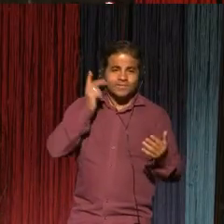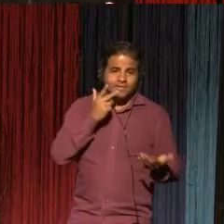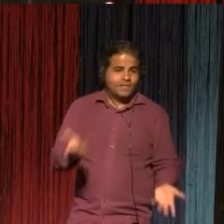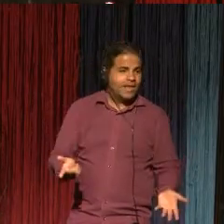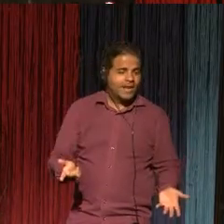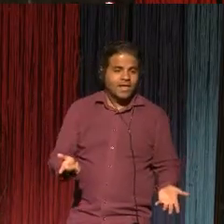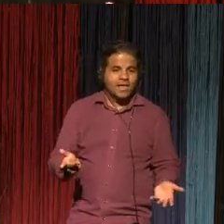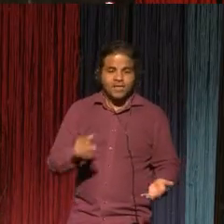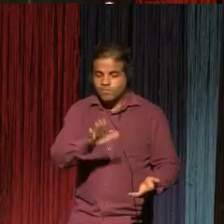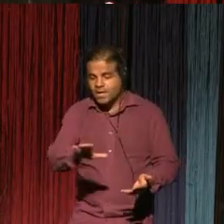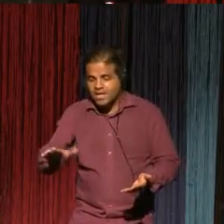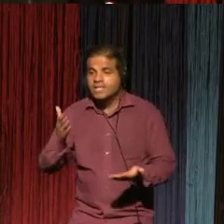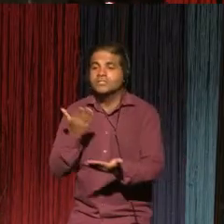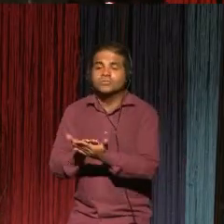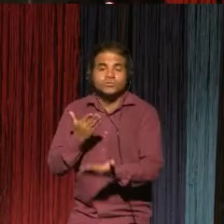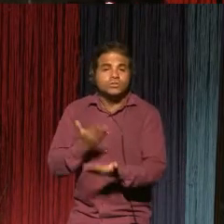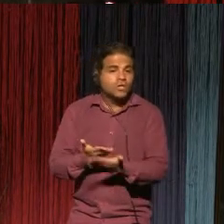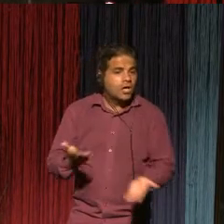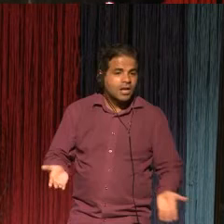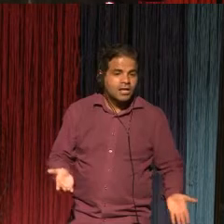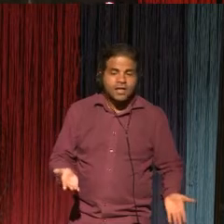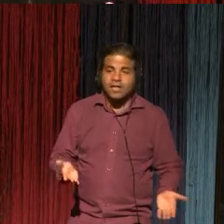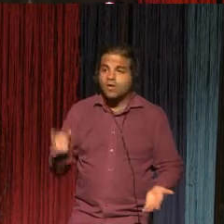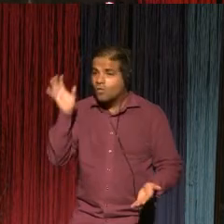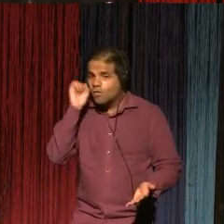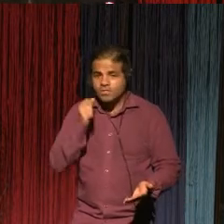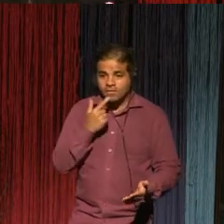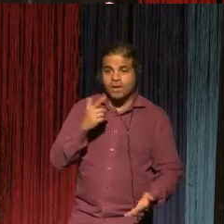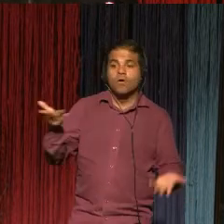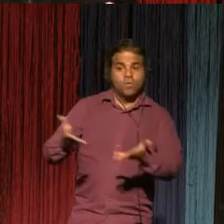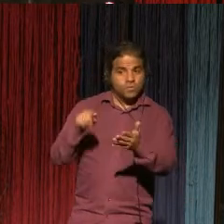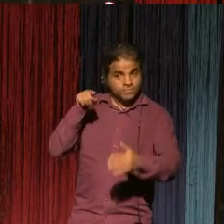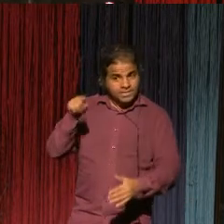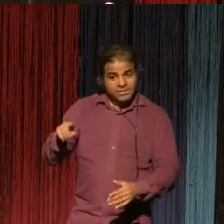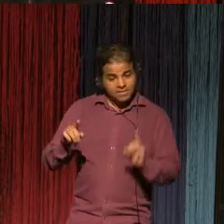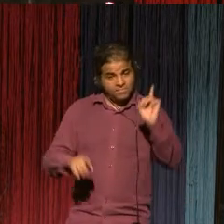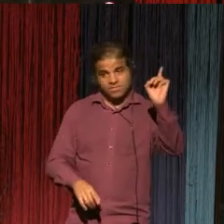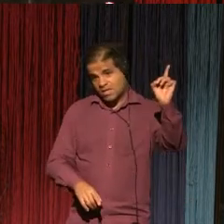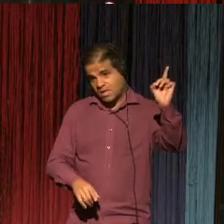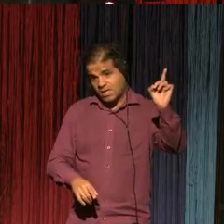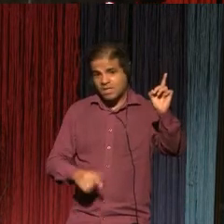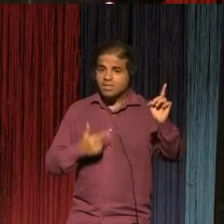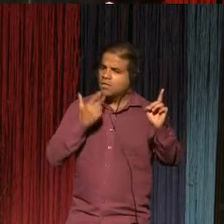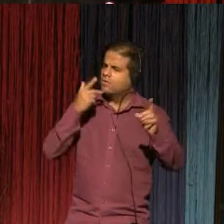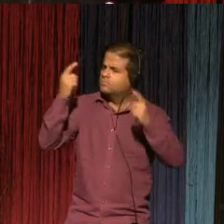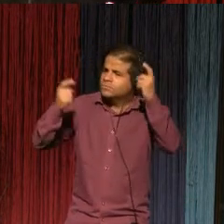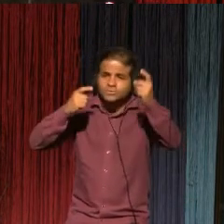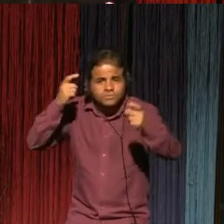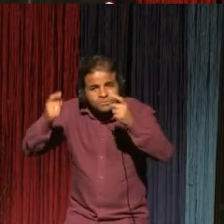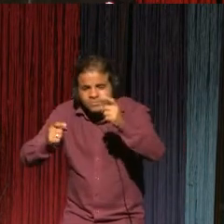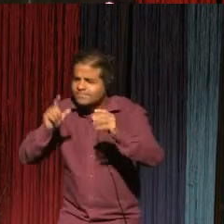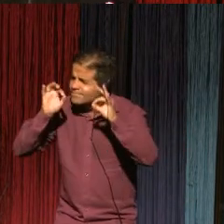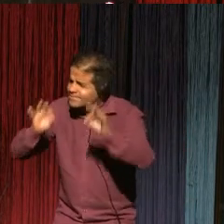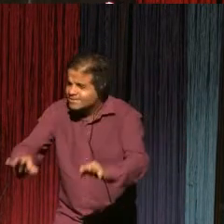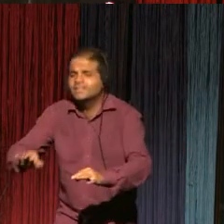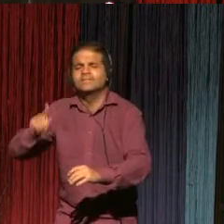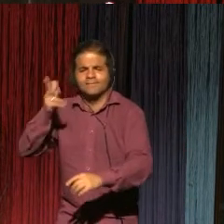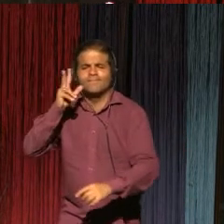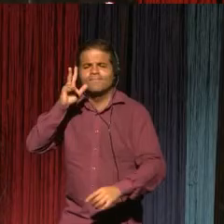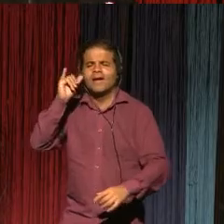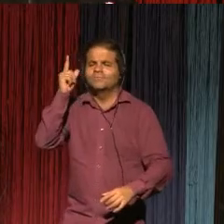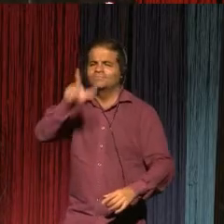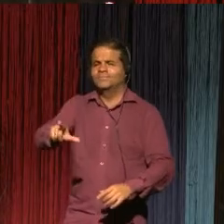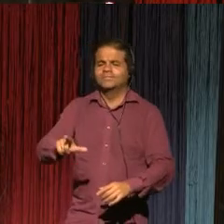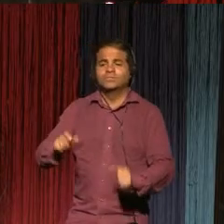E uma criança na escola? A criança ouve você falando: hoje você teve um D, em vez de falar: não se preocupa, tenho certeza que você vai